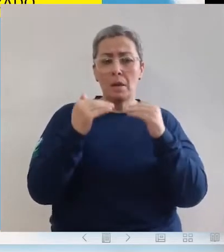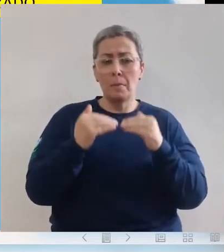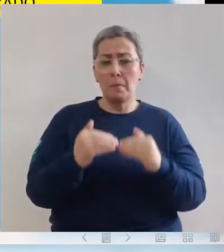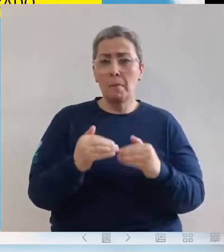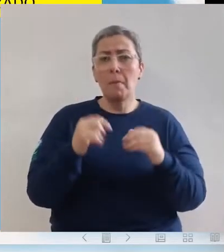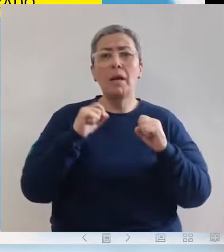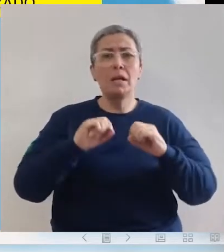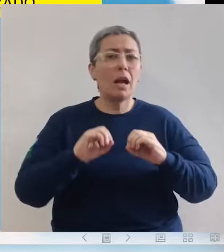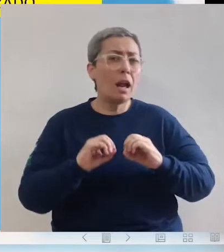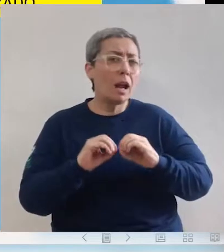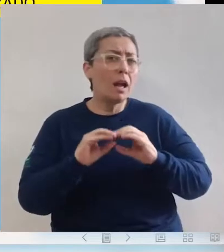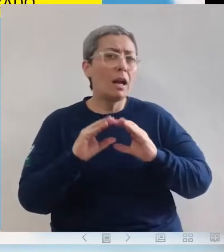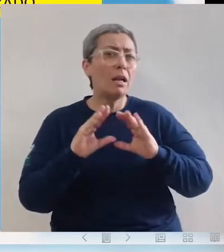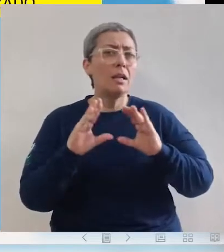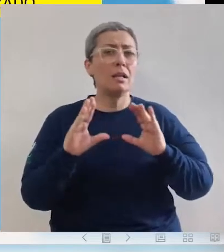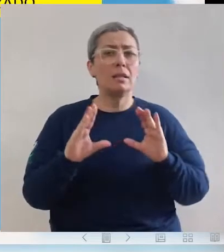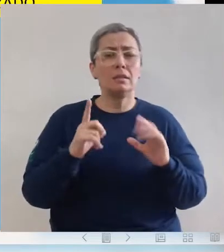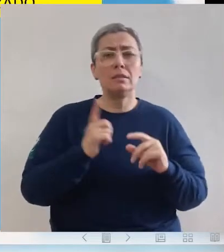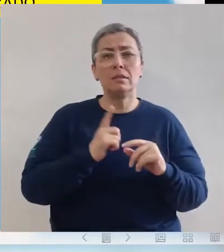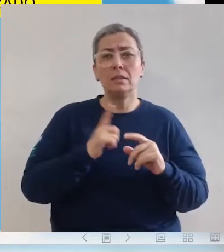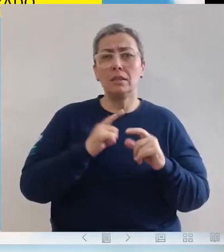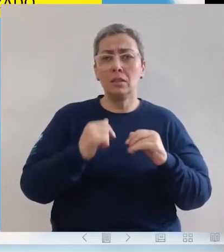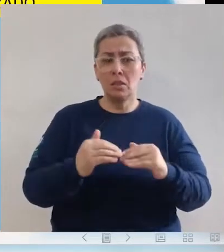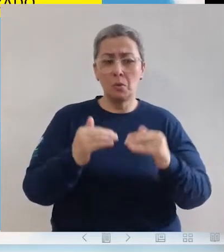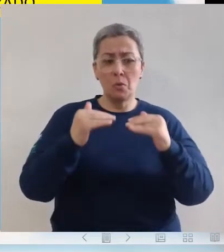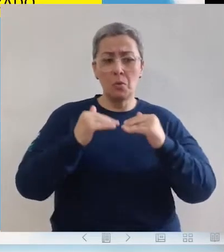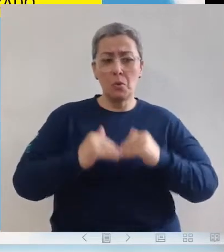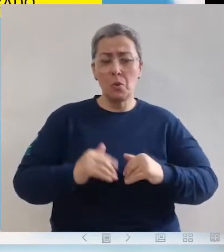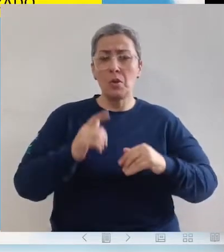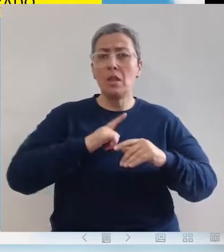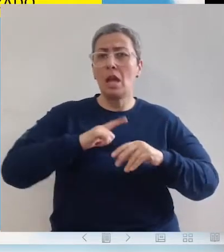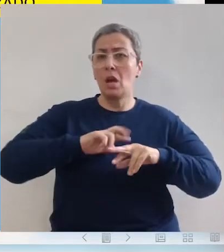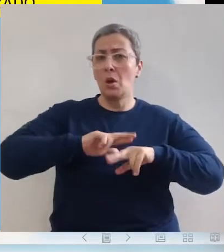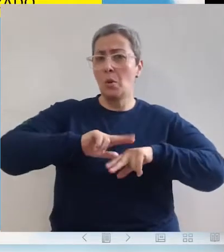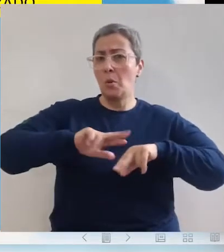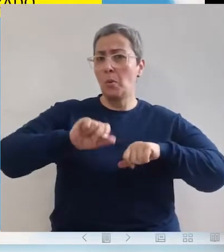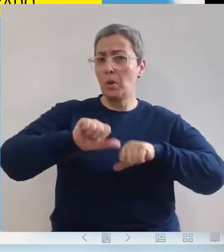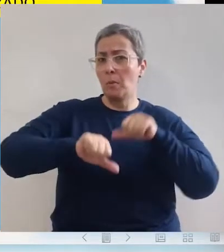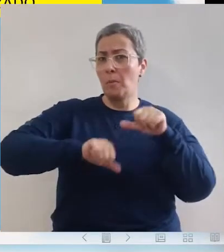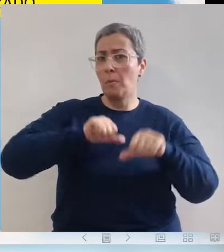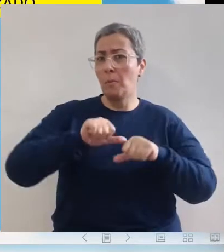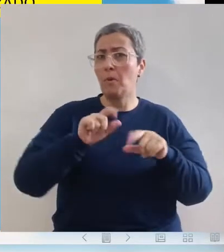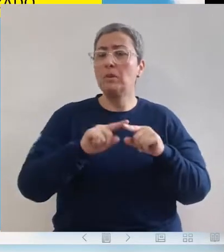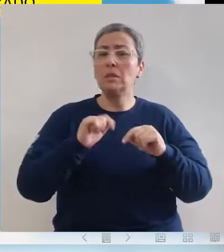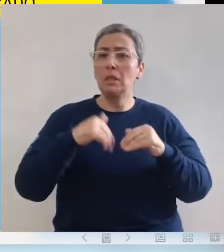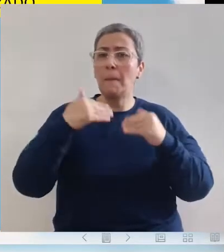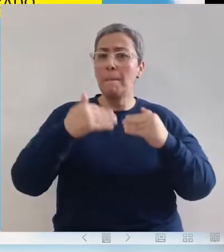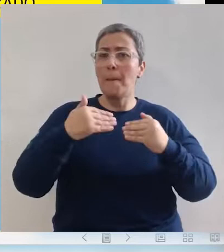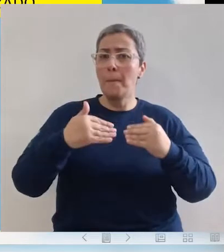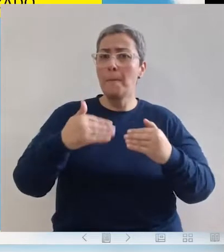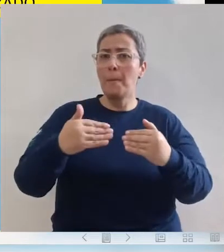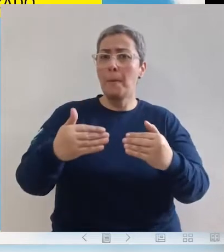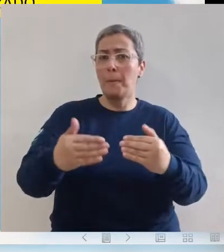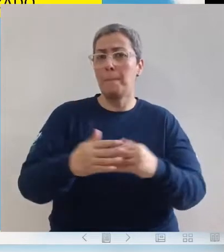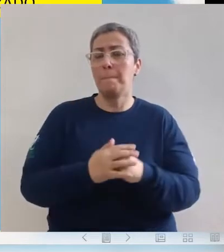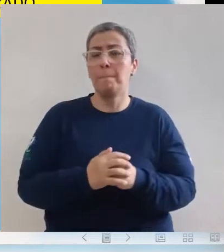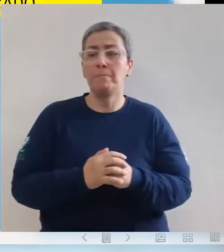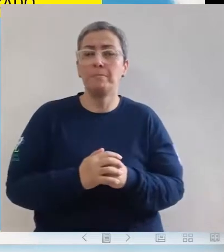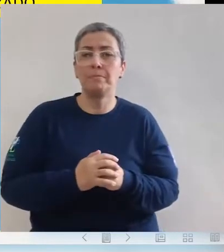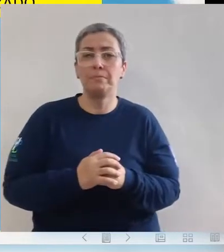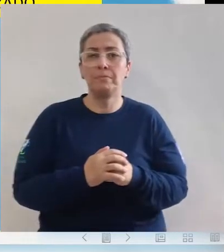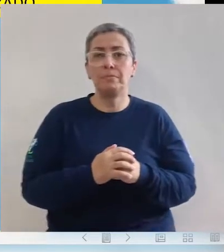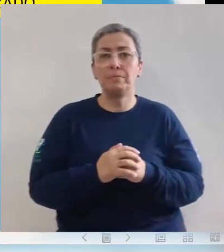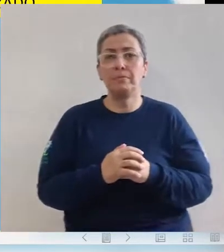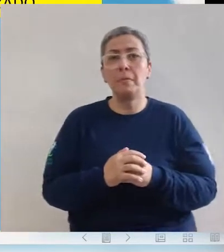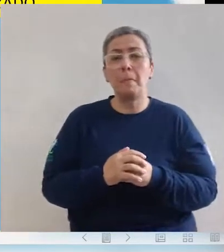Aqui, ela é um pouquinho mais clara. Aqui já temos outra mudança e assim